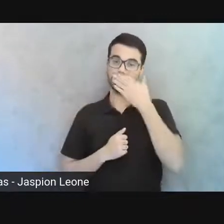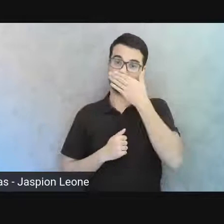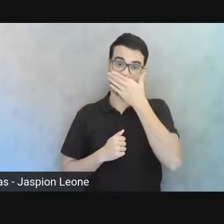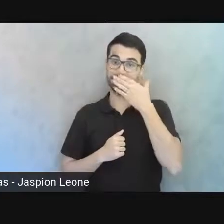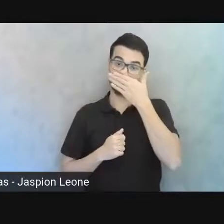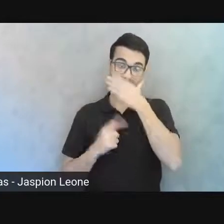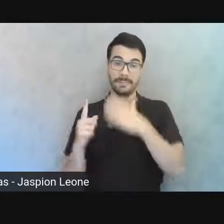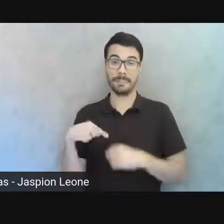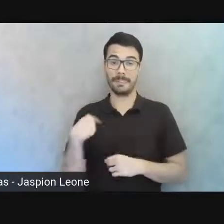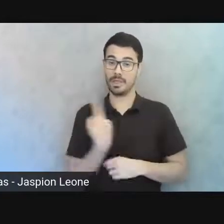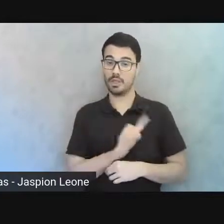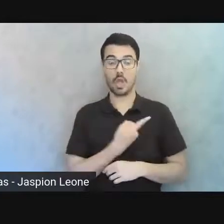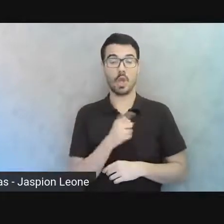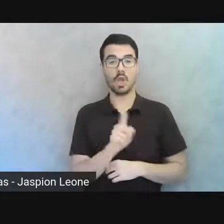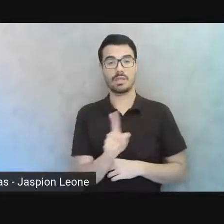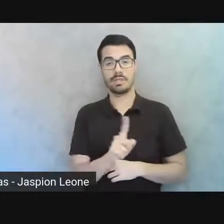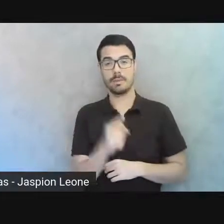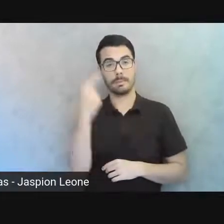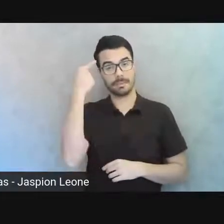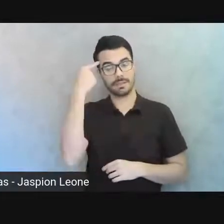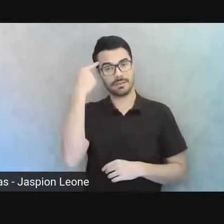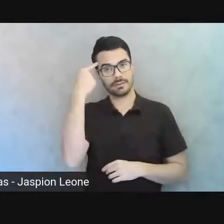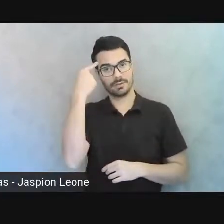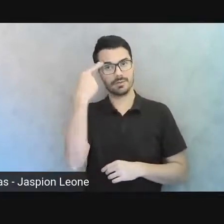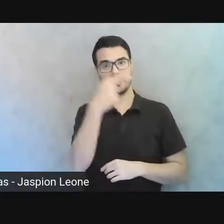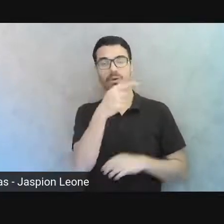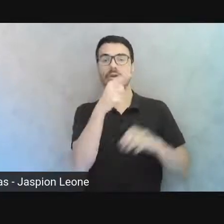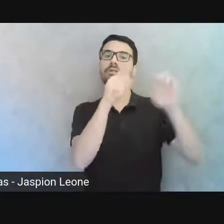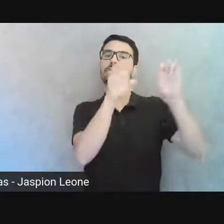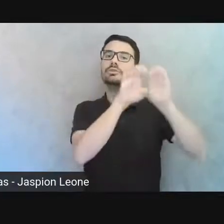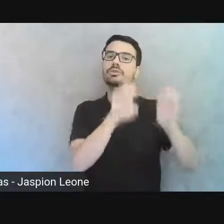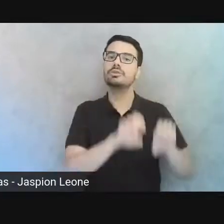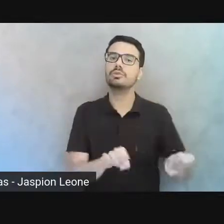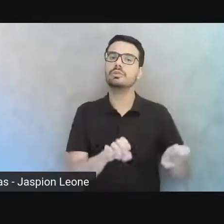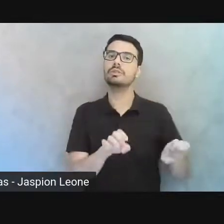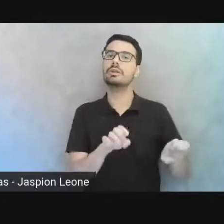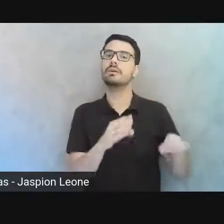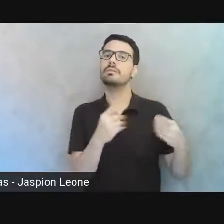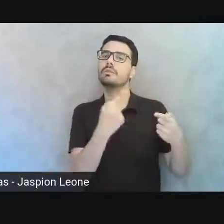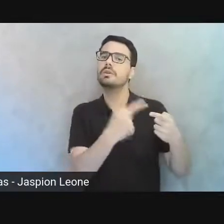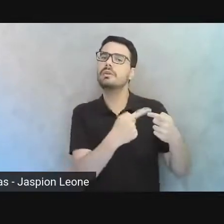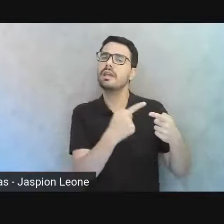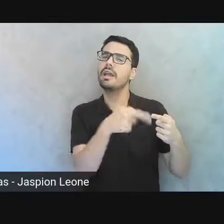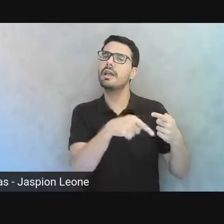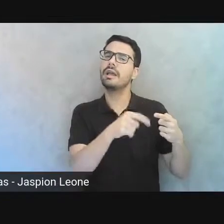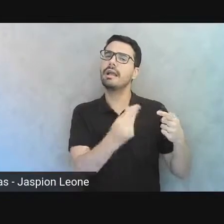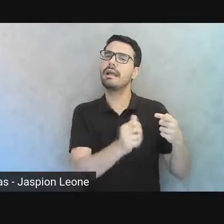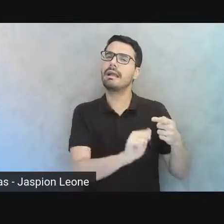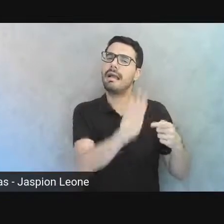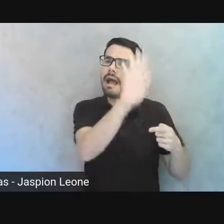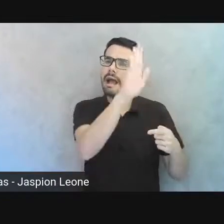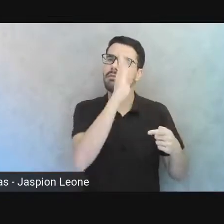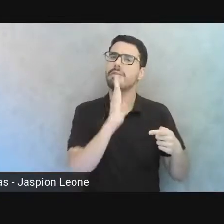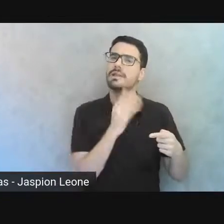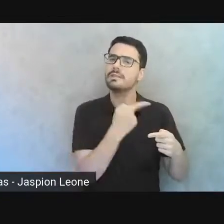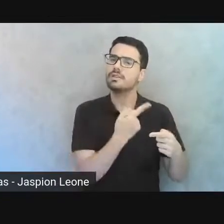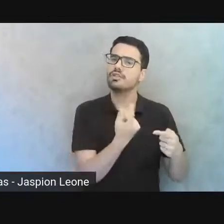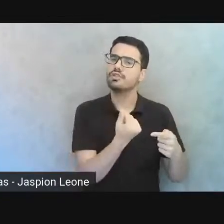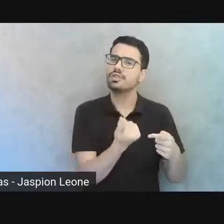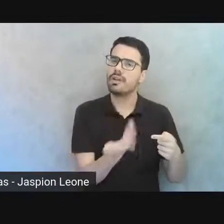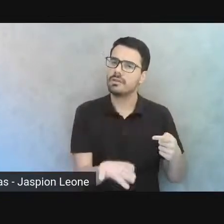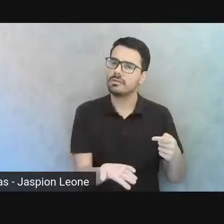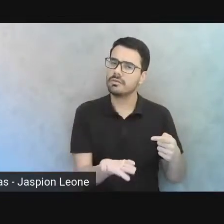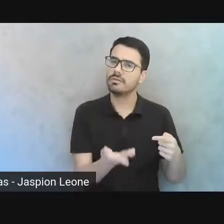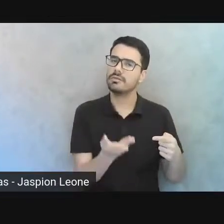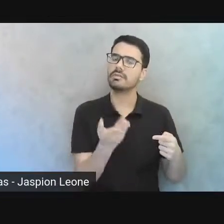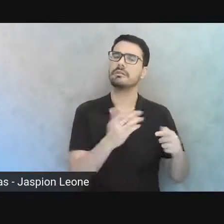tratou das causas estruturais pelas quais as campanhas são muito caras no Brasil, né, como o Bruno Reis apontou,